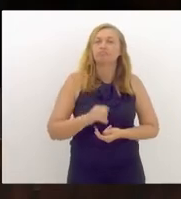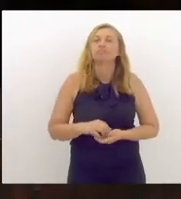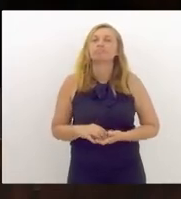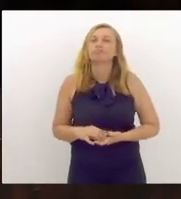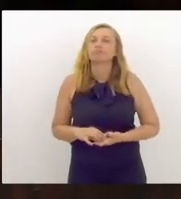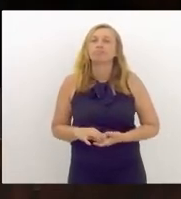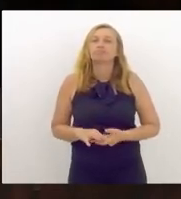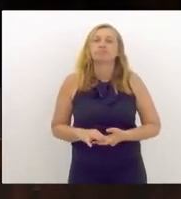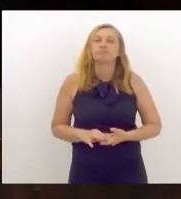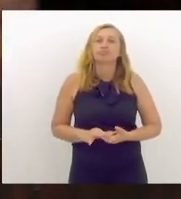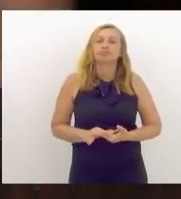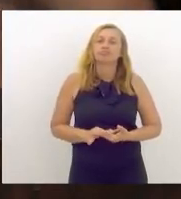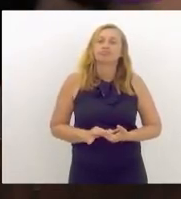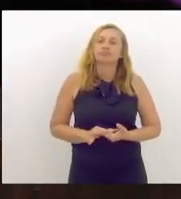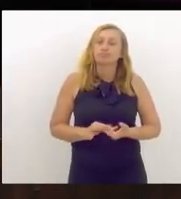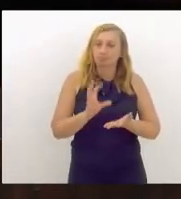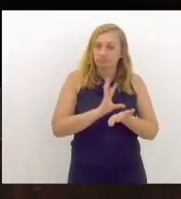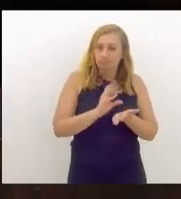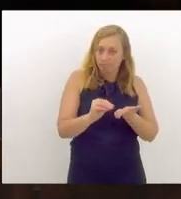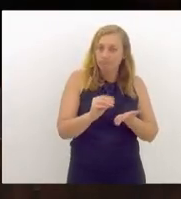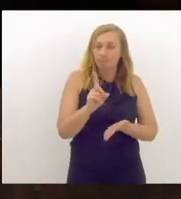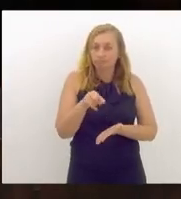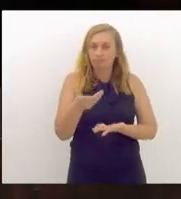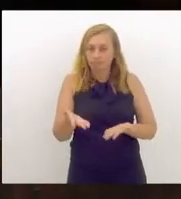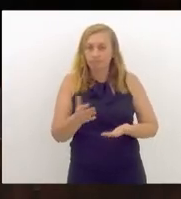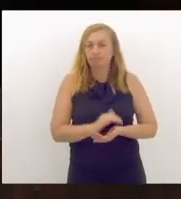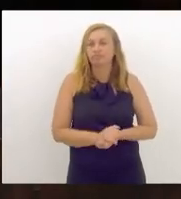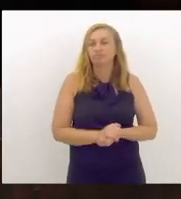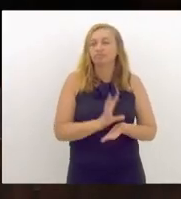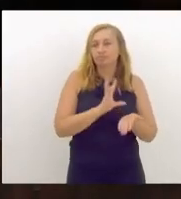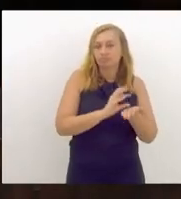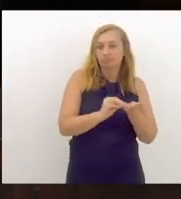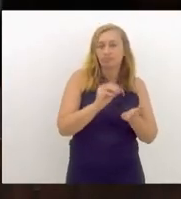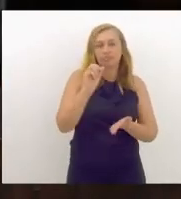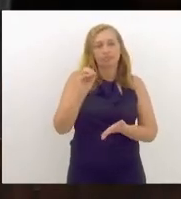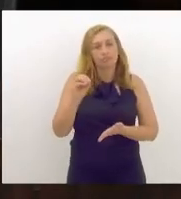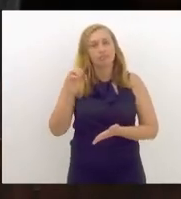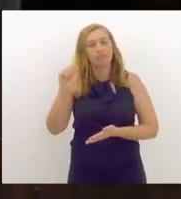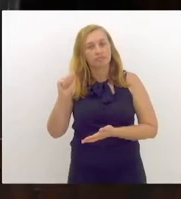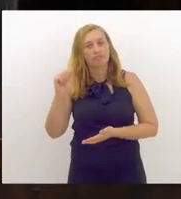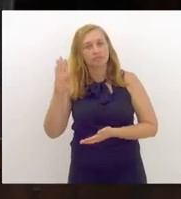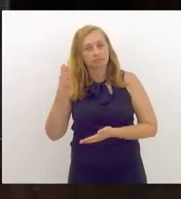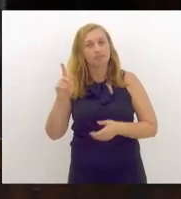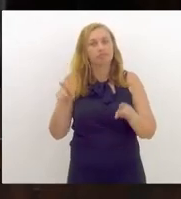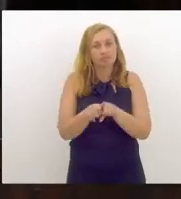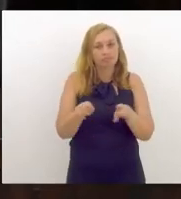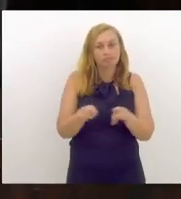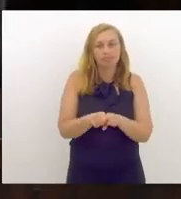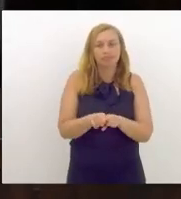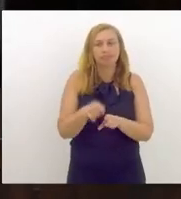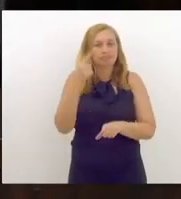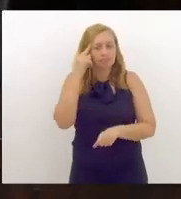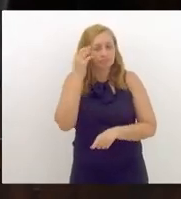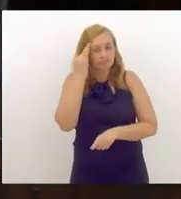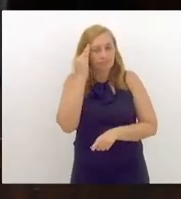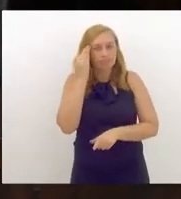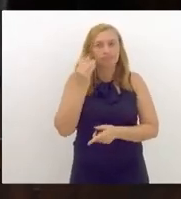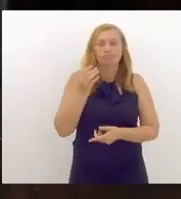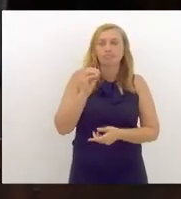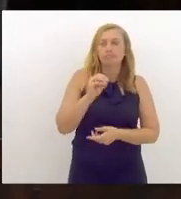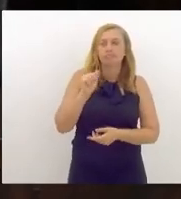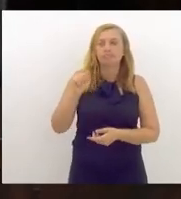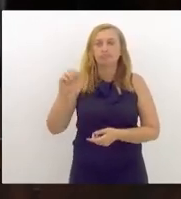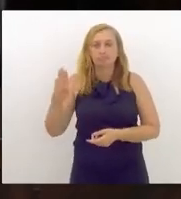na nessa pauta né que é uma pauta da OAB também para vocês terem uma ideia na OAB nós temos